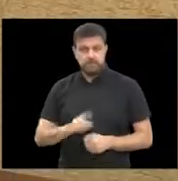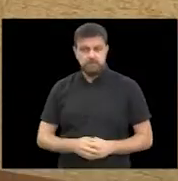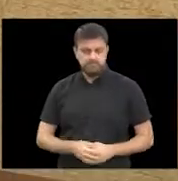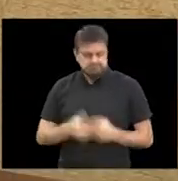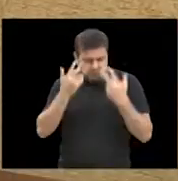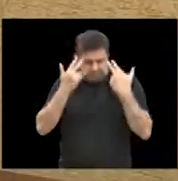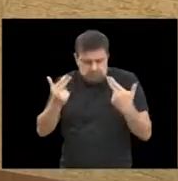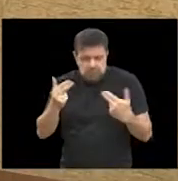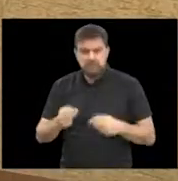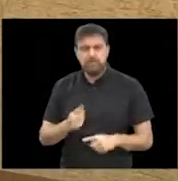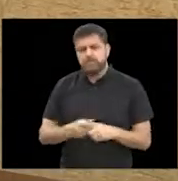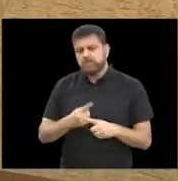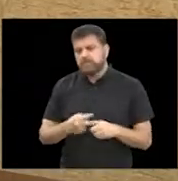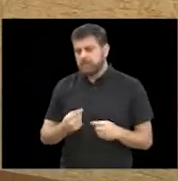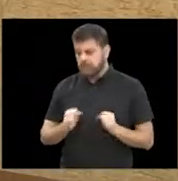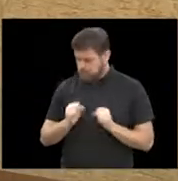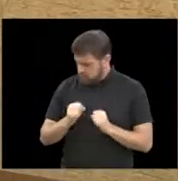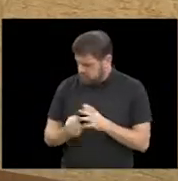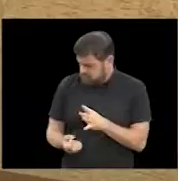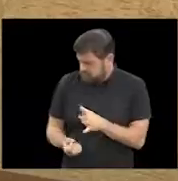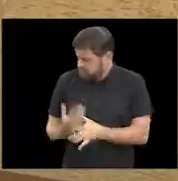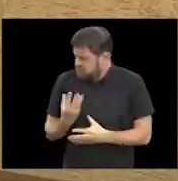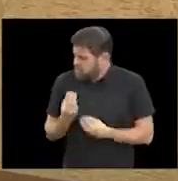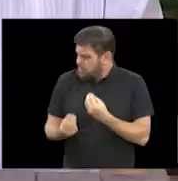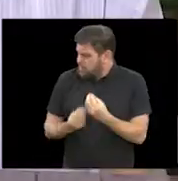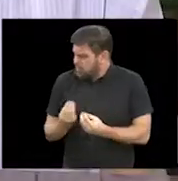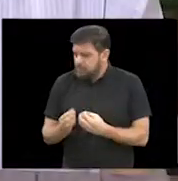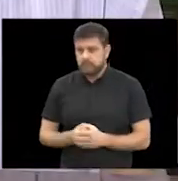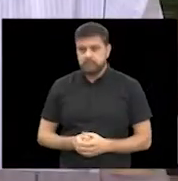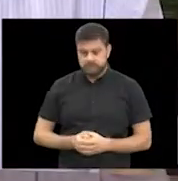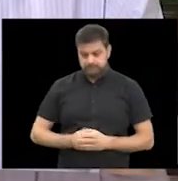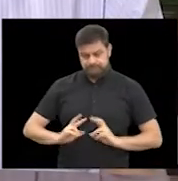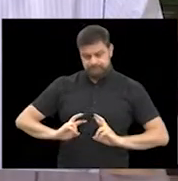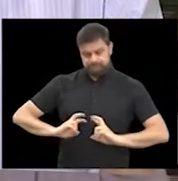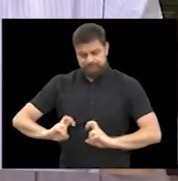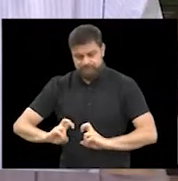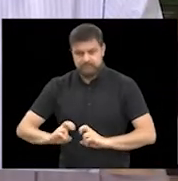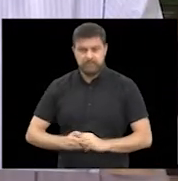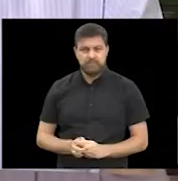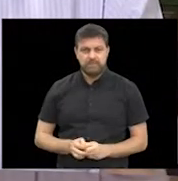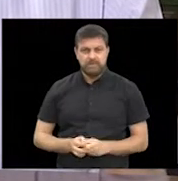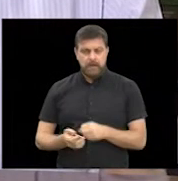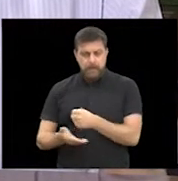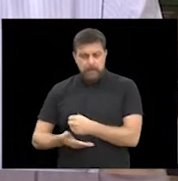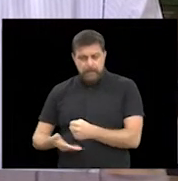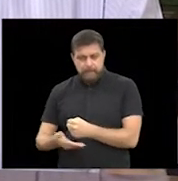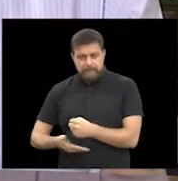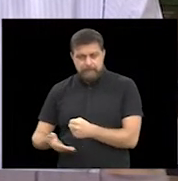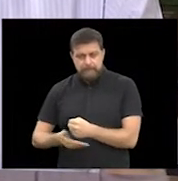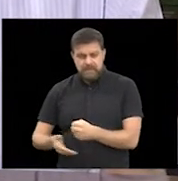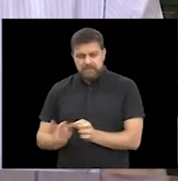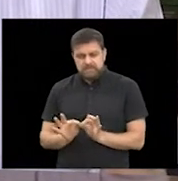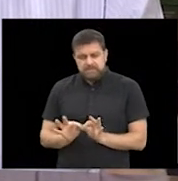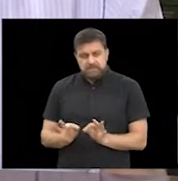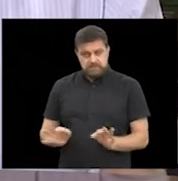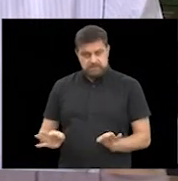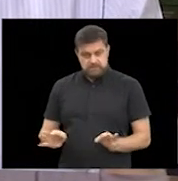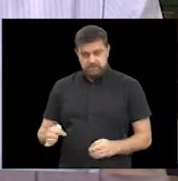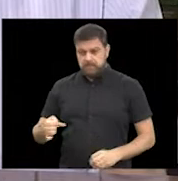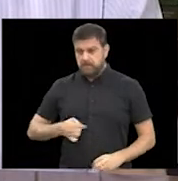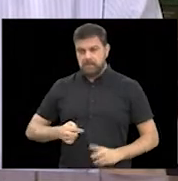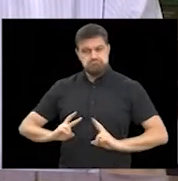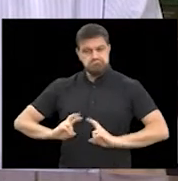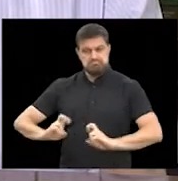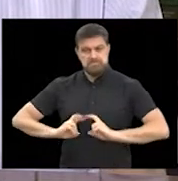quê? Ela pode ser benigna, vamos dizer não, assim? Uma gastrite, por exemplo, leve ou discreta, ela não